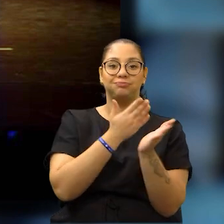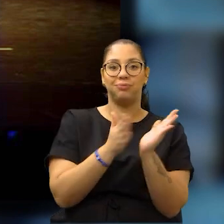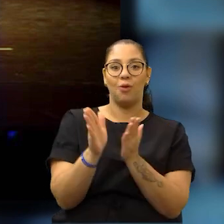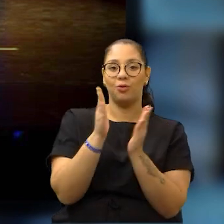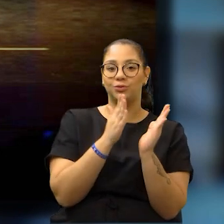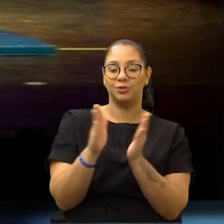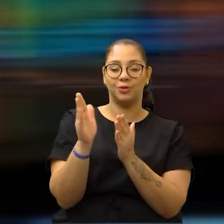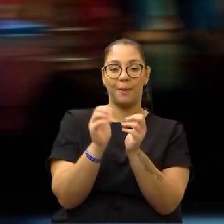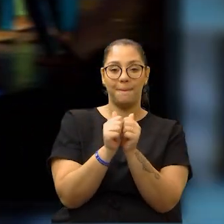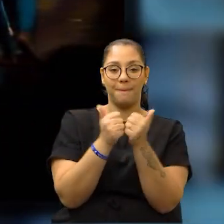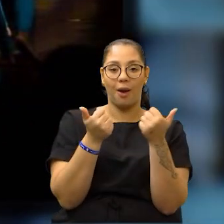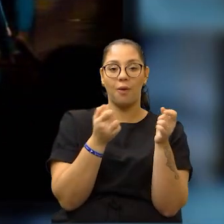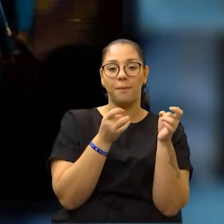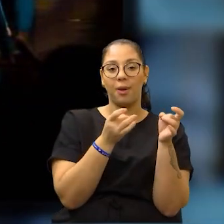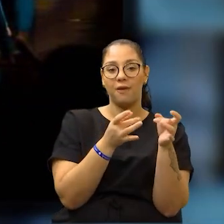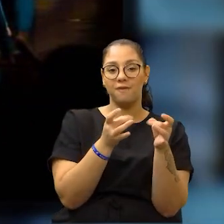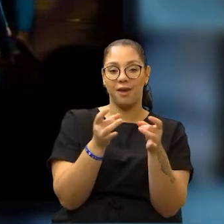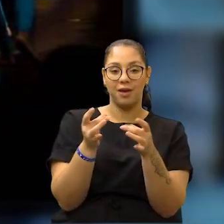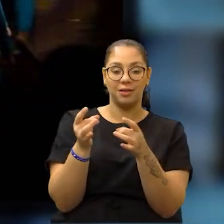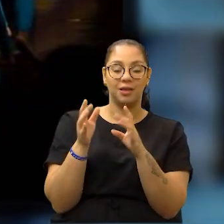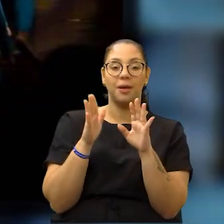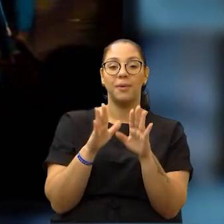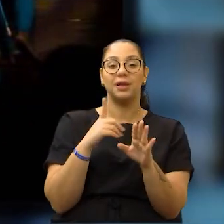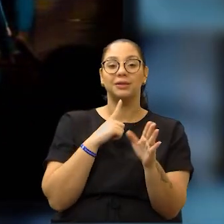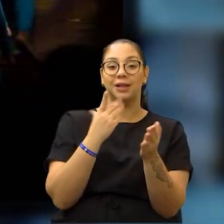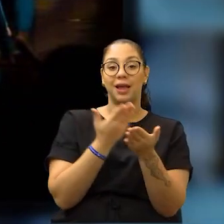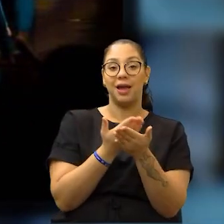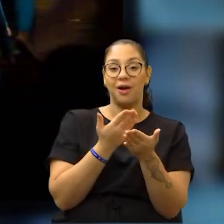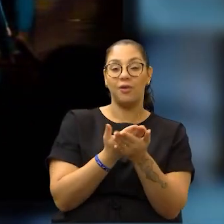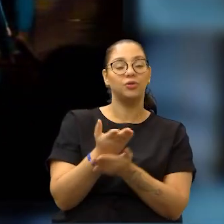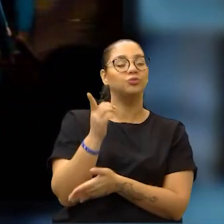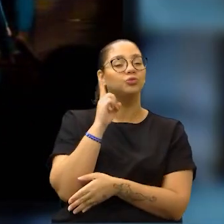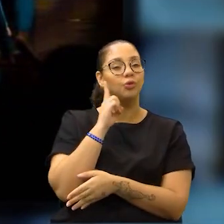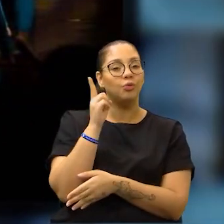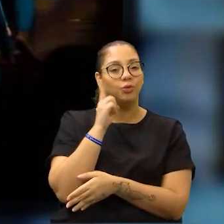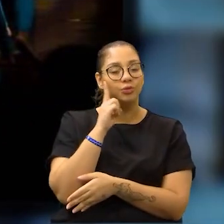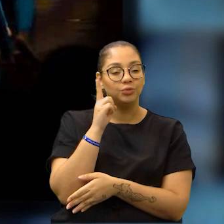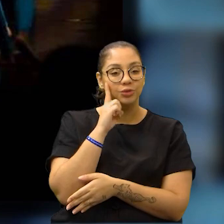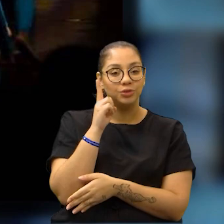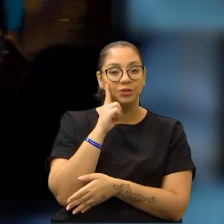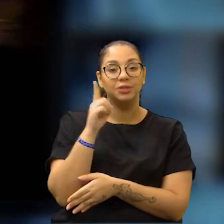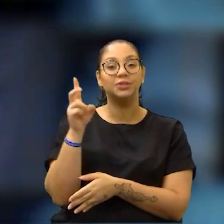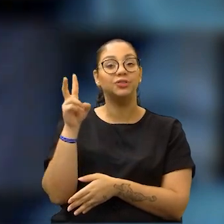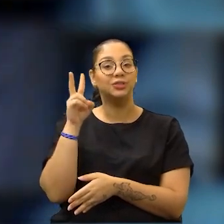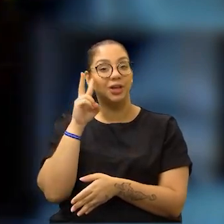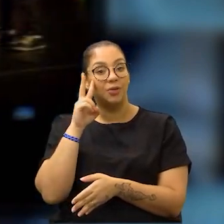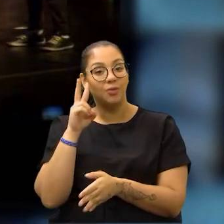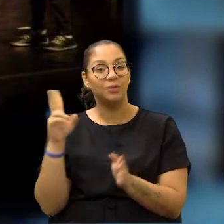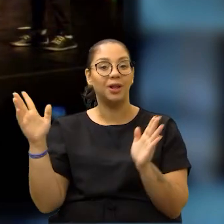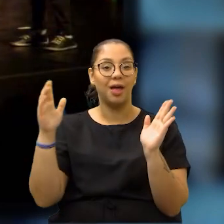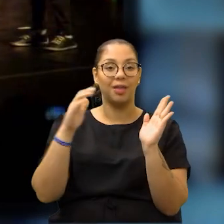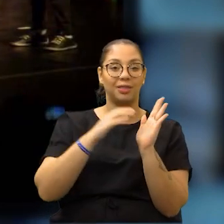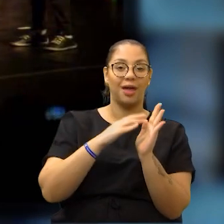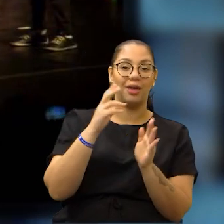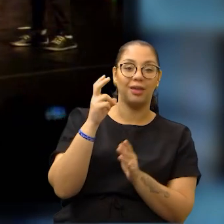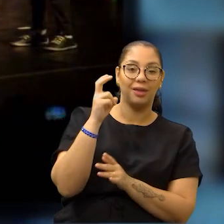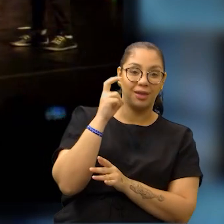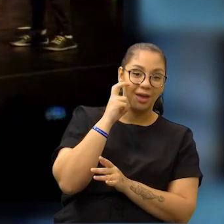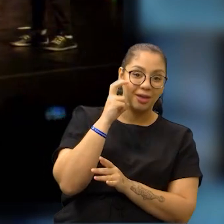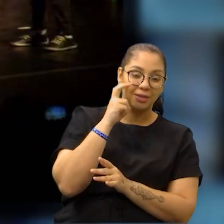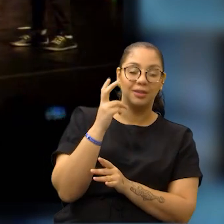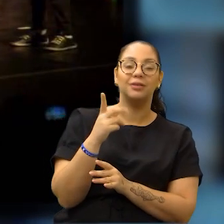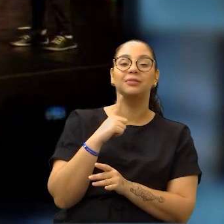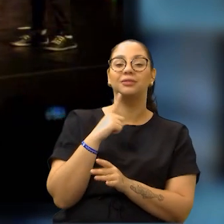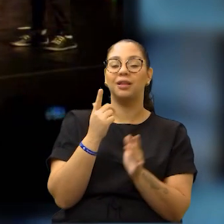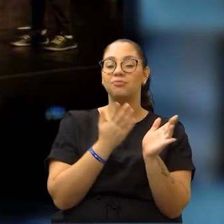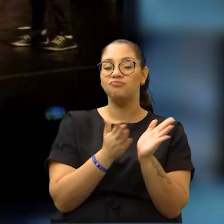quinta-feira é um dia de produção, que a gente faz os pães para venda. Mas a gente tem essa aula todos os dias assim, de